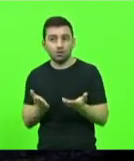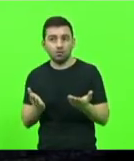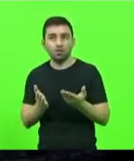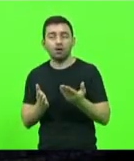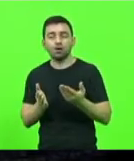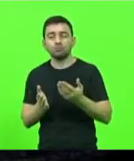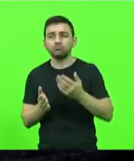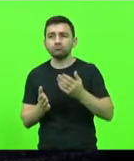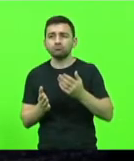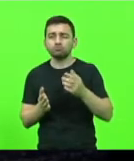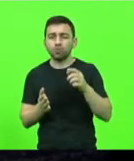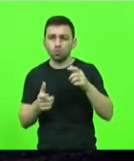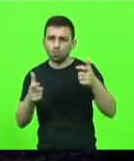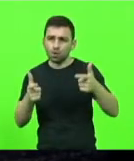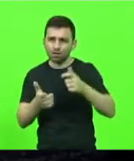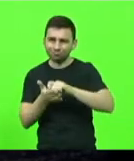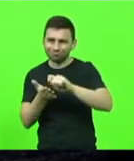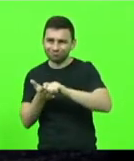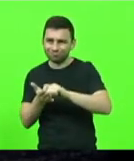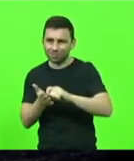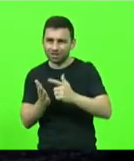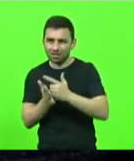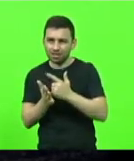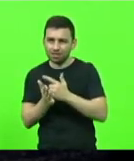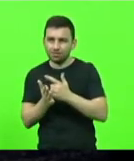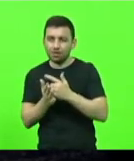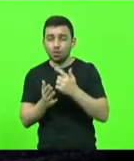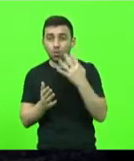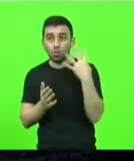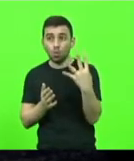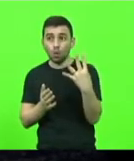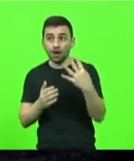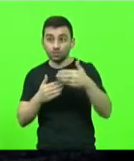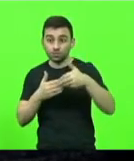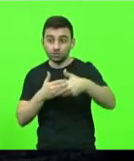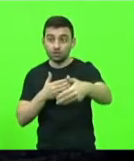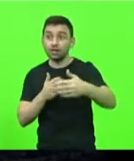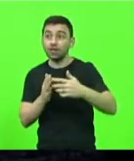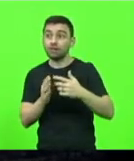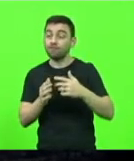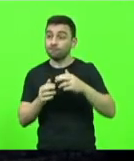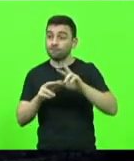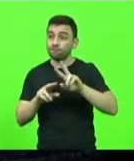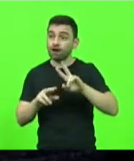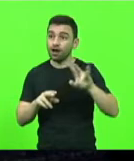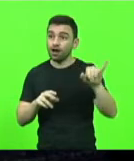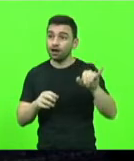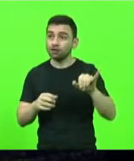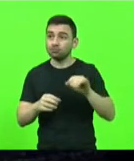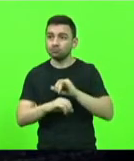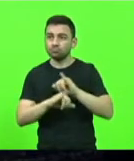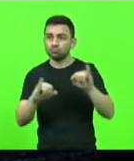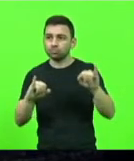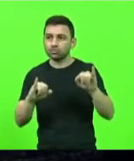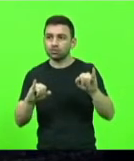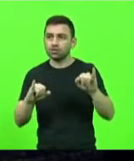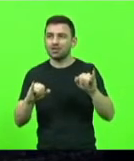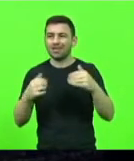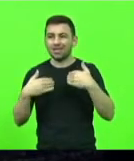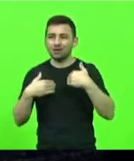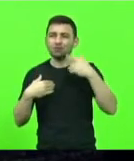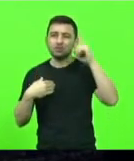já foi um sonho bem distante para mim nos dias sugados pela maternidade